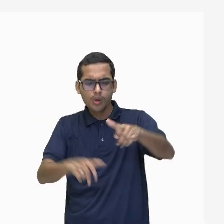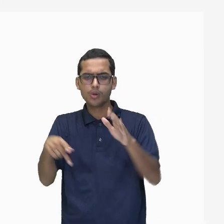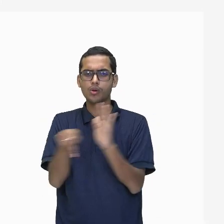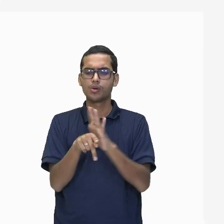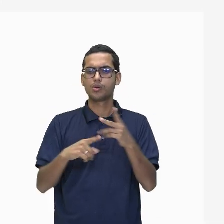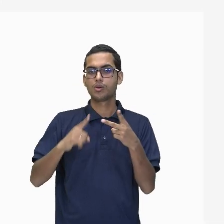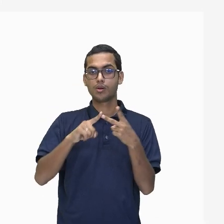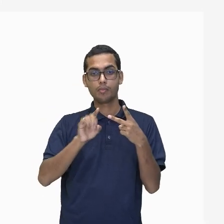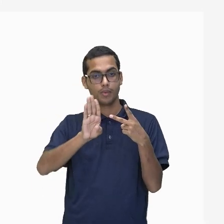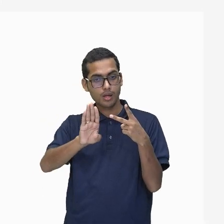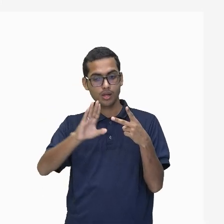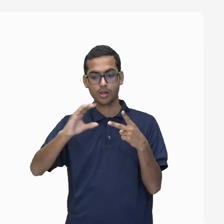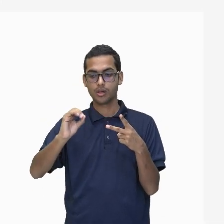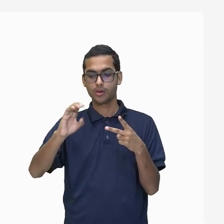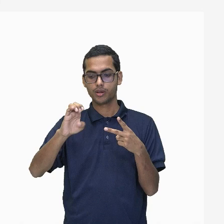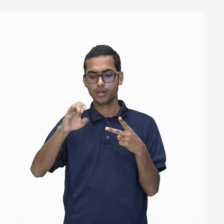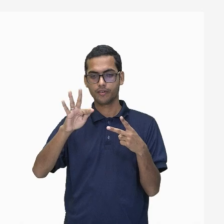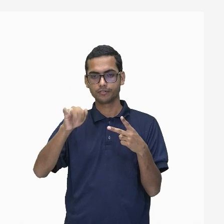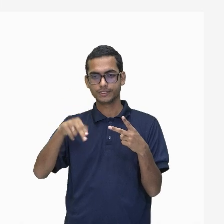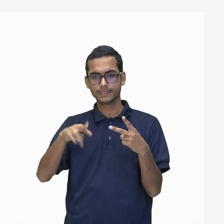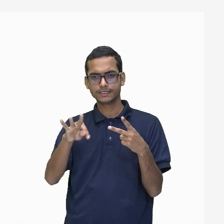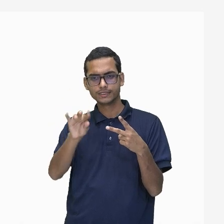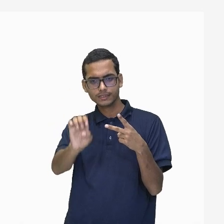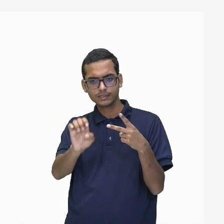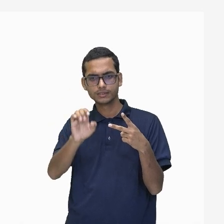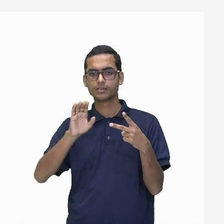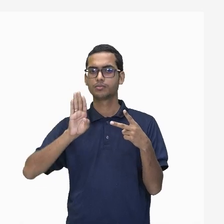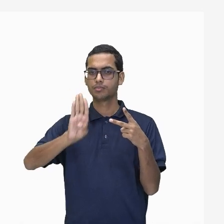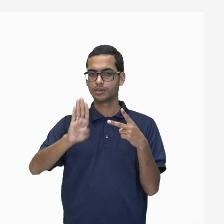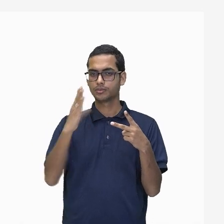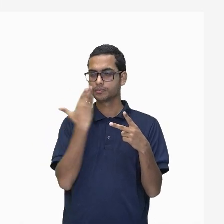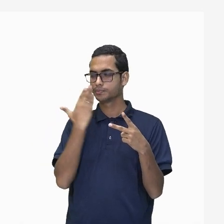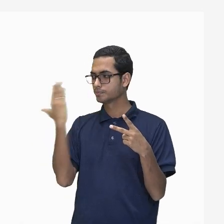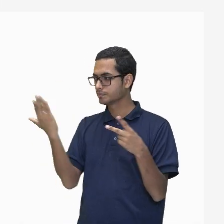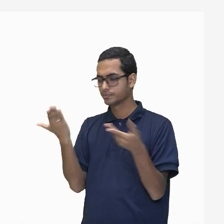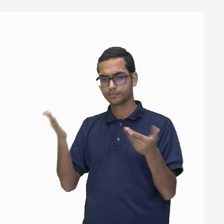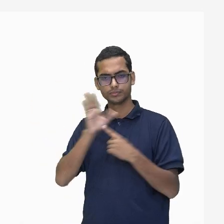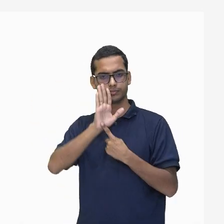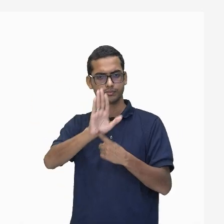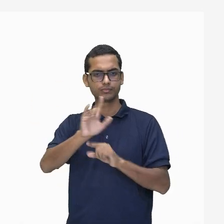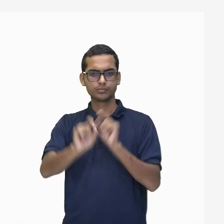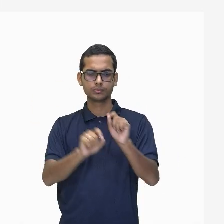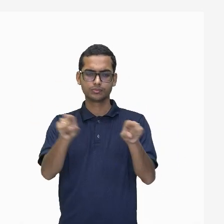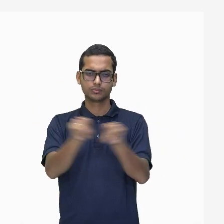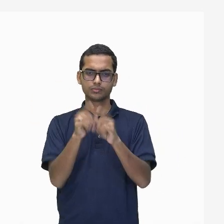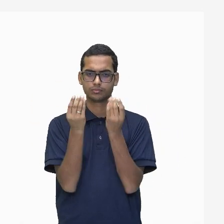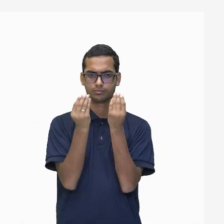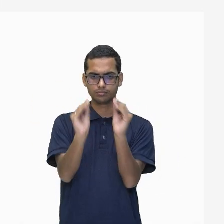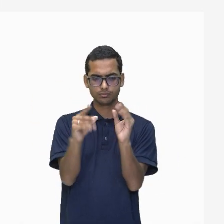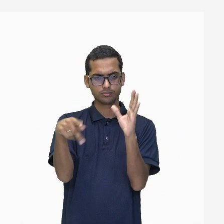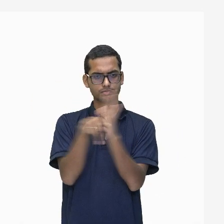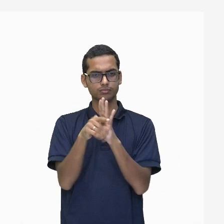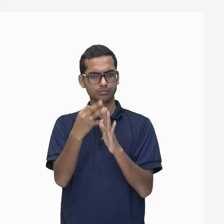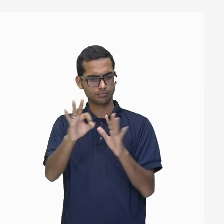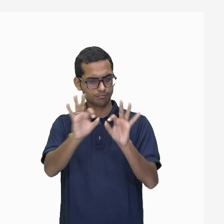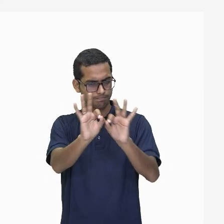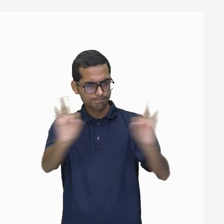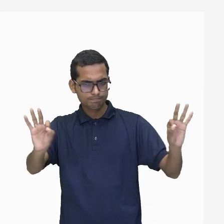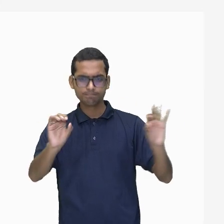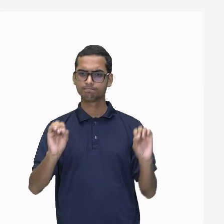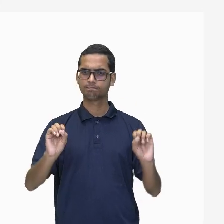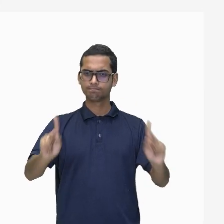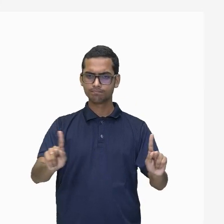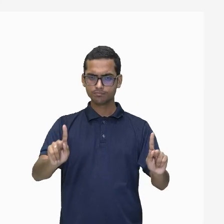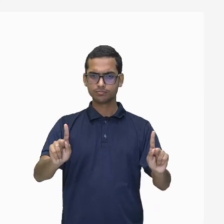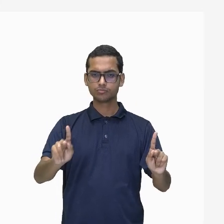coeficiente b, tá certo? Com esses dois pontos, então, a gente traça ali e coloca a reta, ok? Porque só precisa